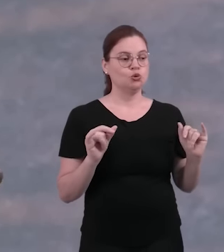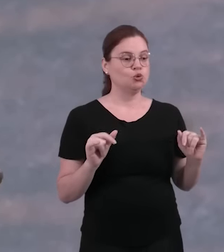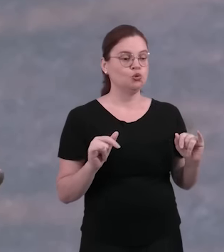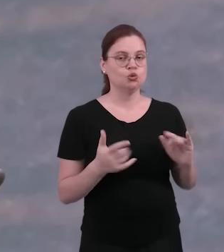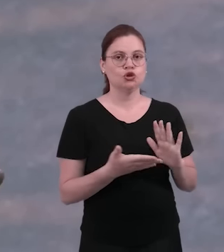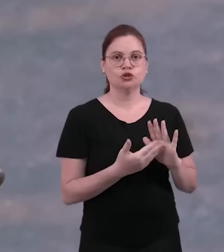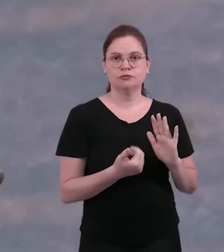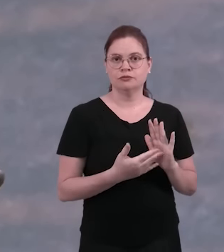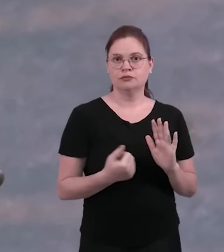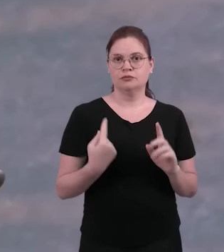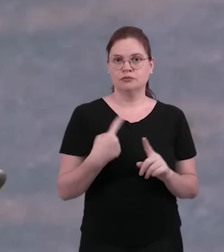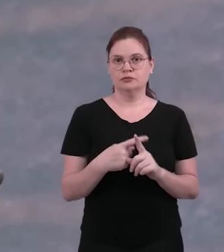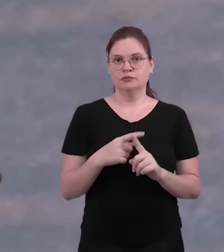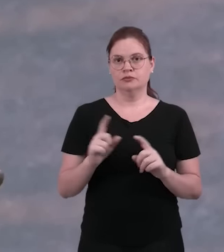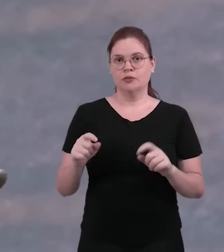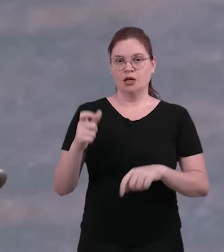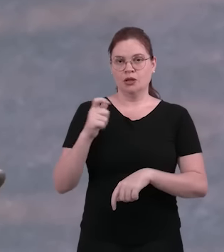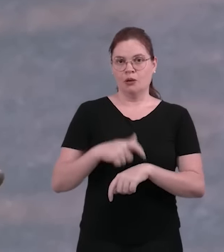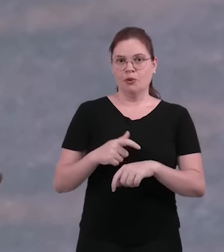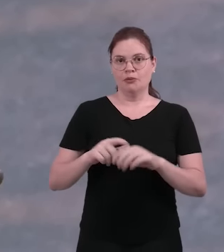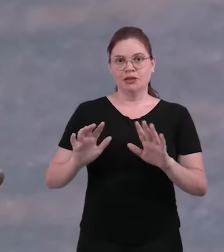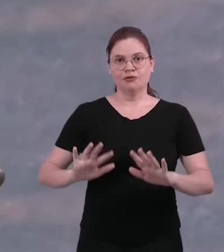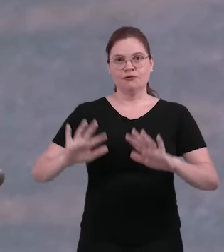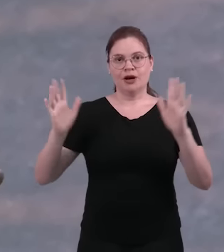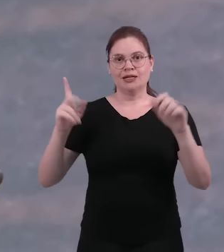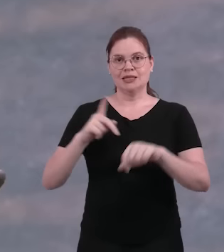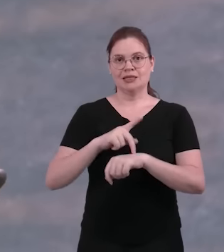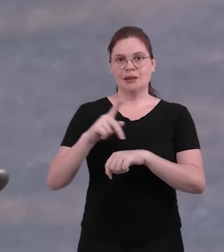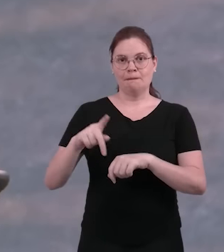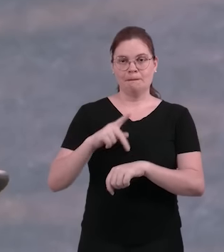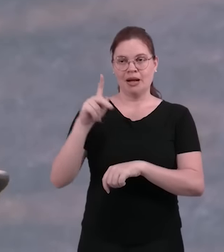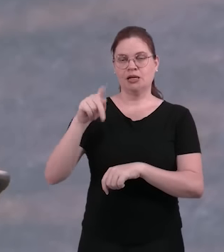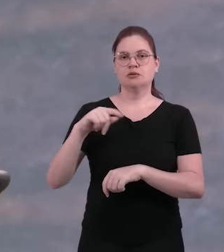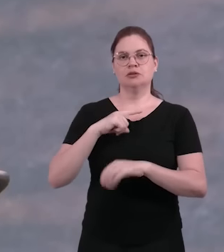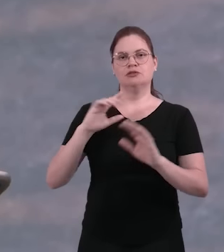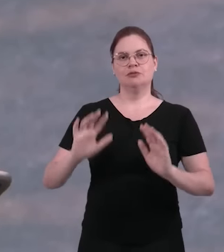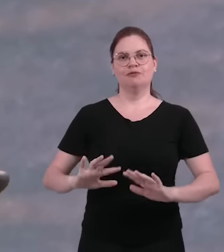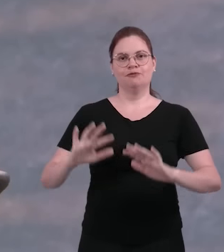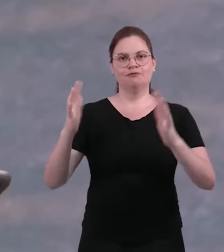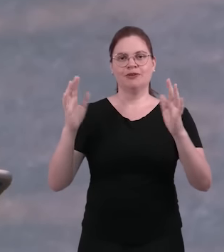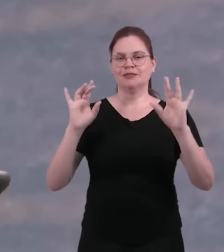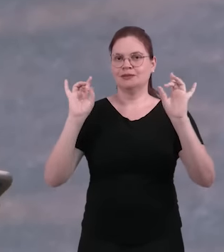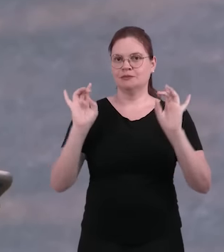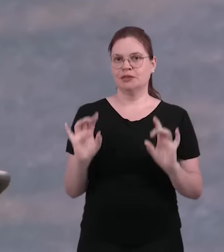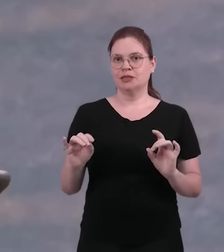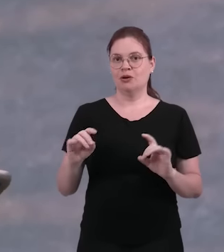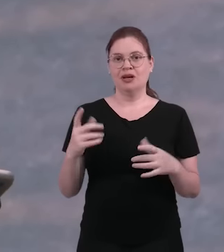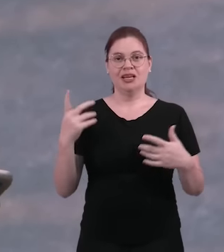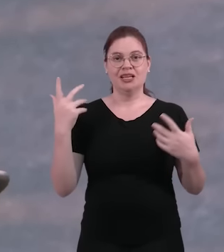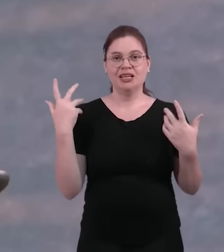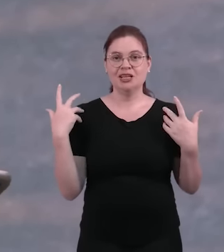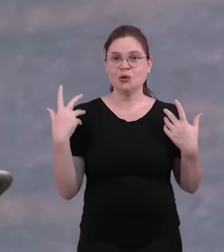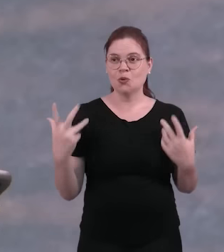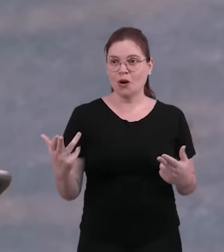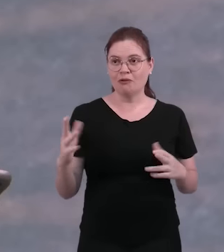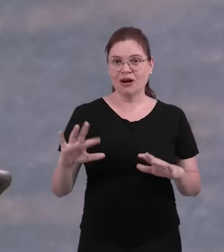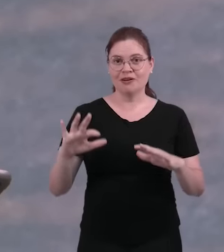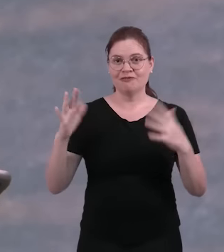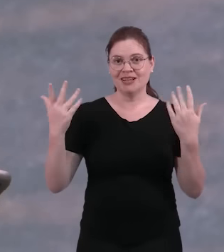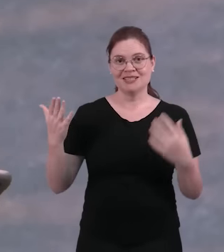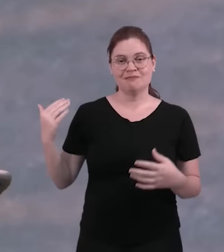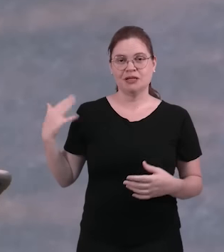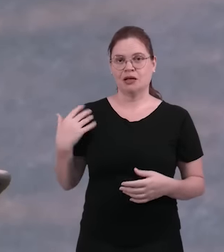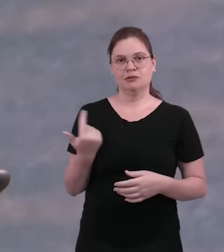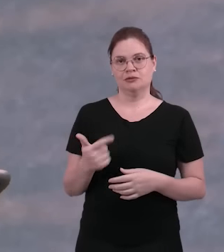texto diz que não houve Páscoa como essa. Nós estamos vivendo a Páscoa. Por quê? Porque a Páscoa é a festa